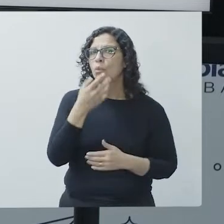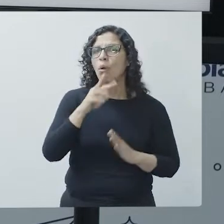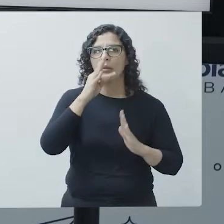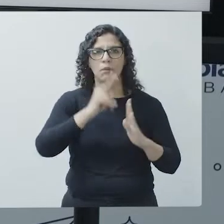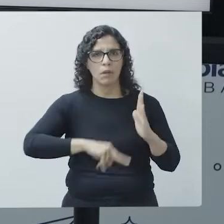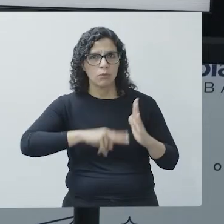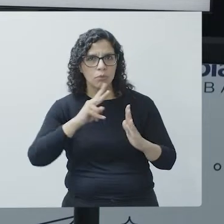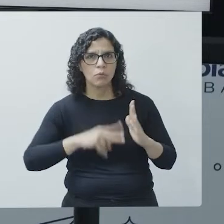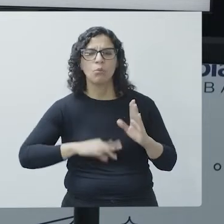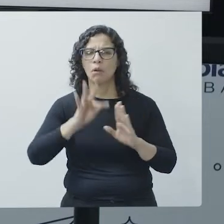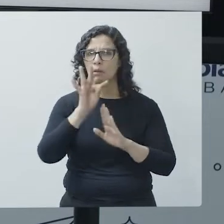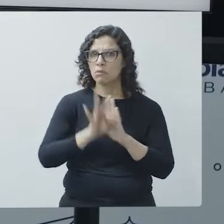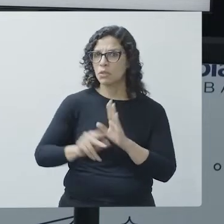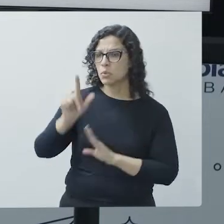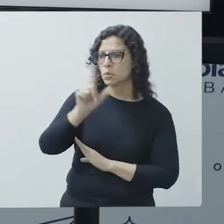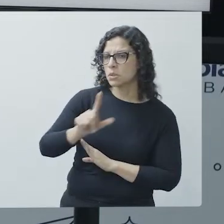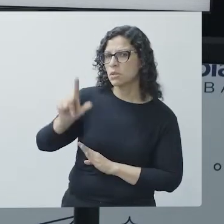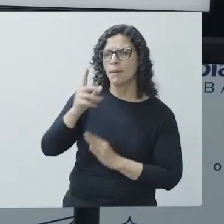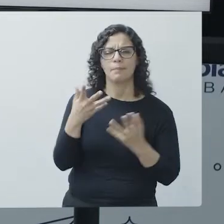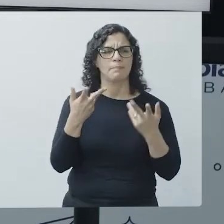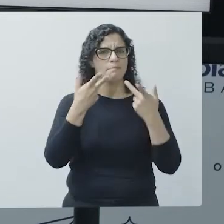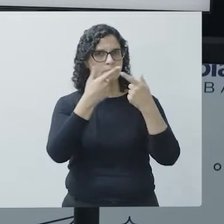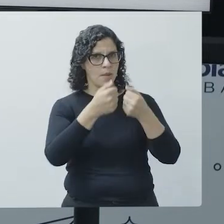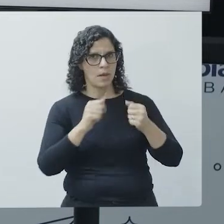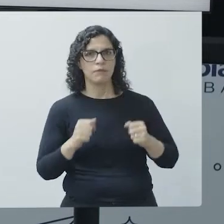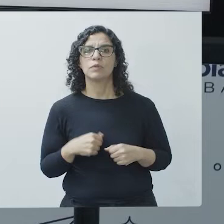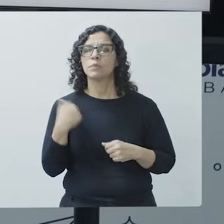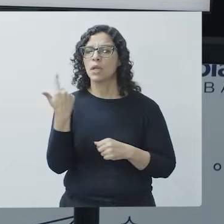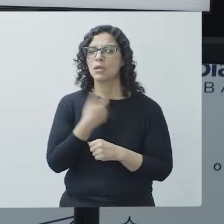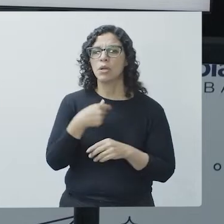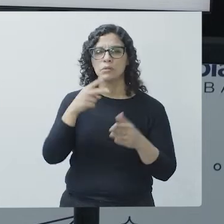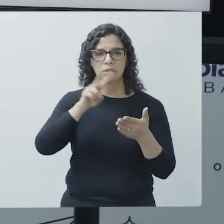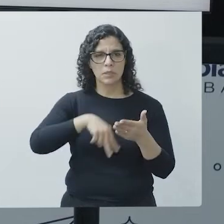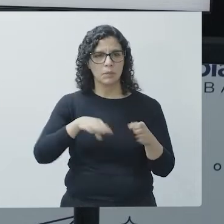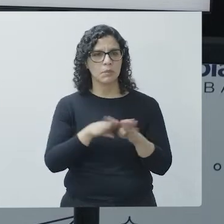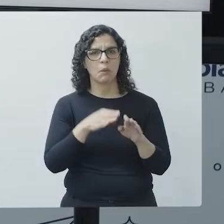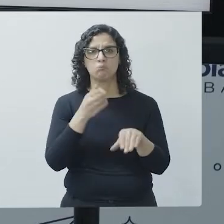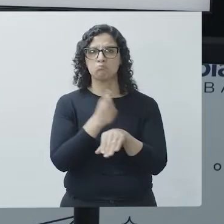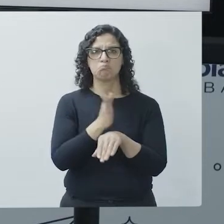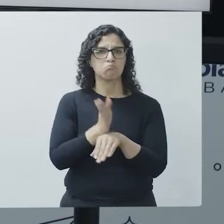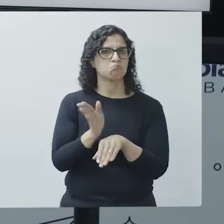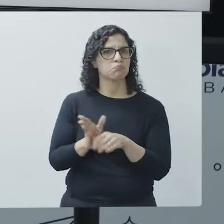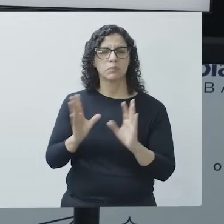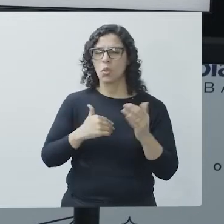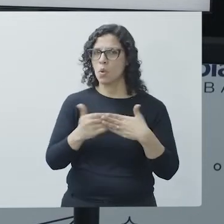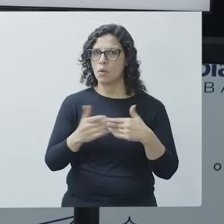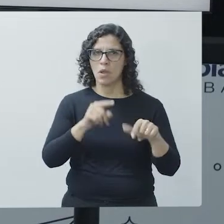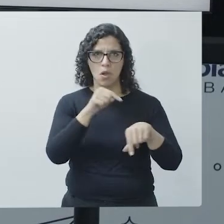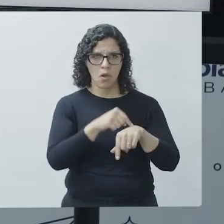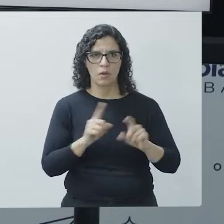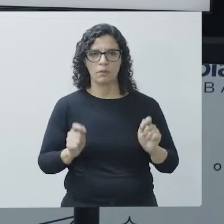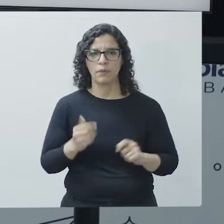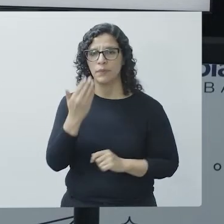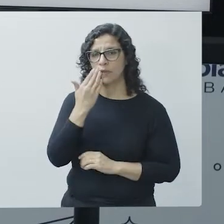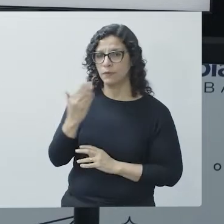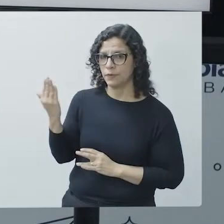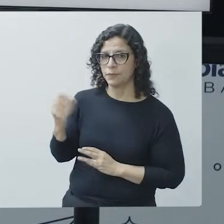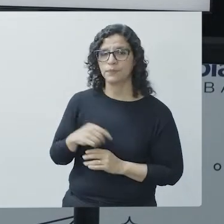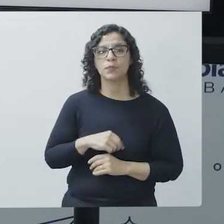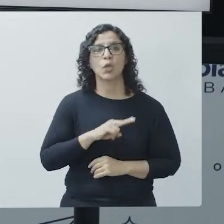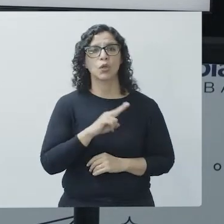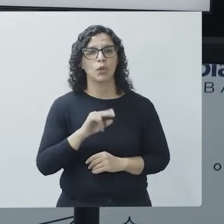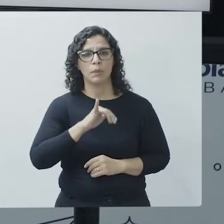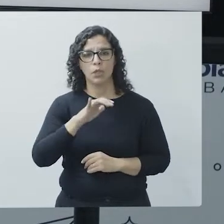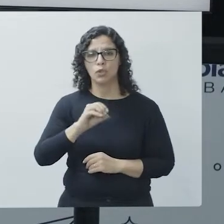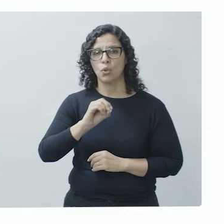obras literárias sensacionais para serem lidas a qualquer momento. Então, olha só, o